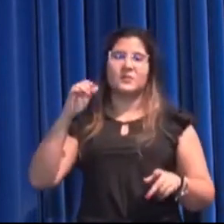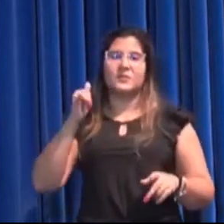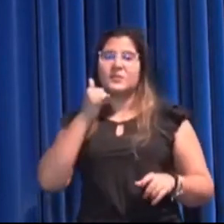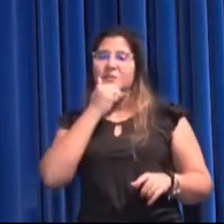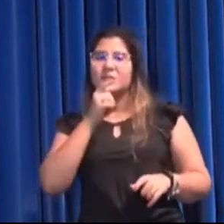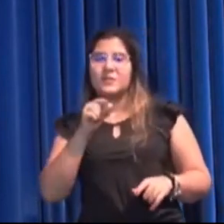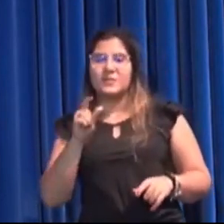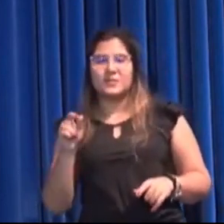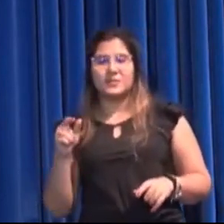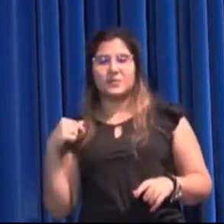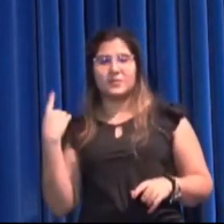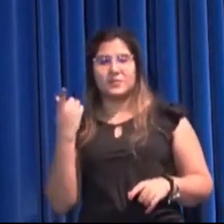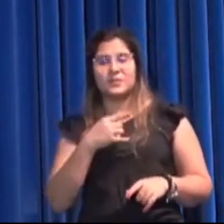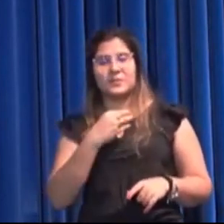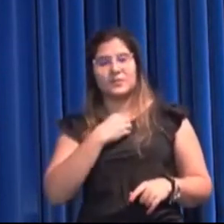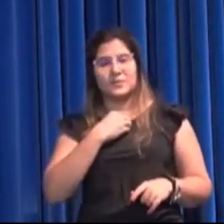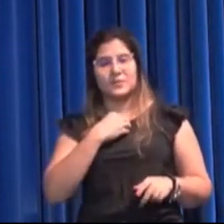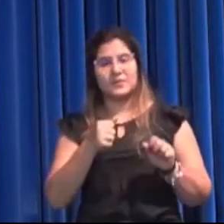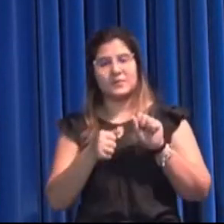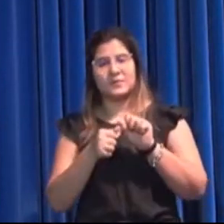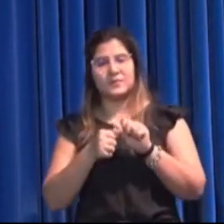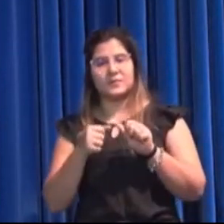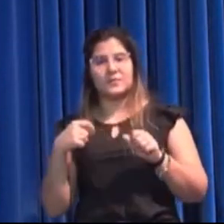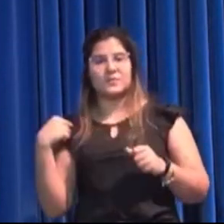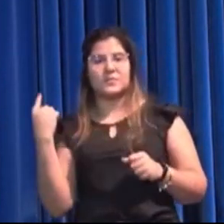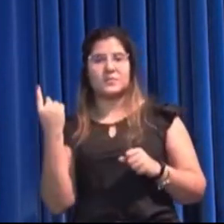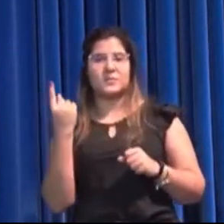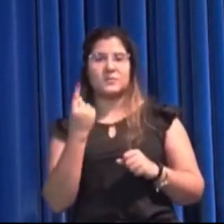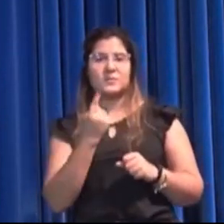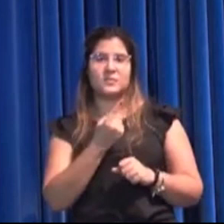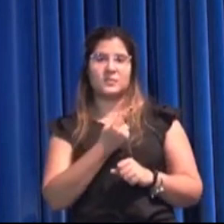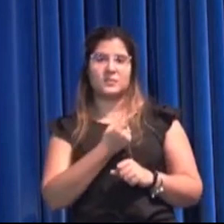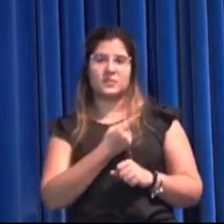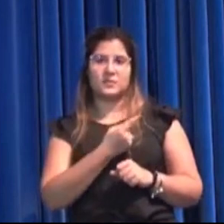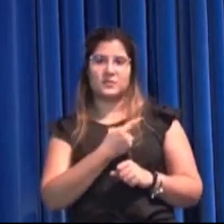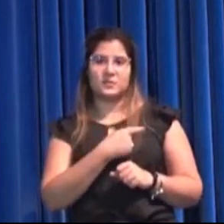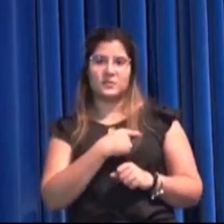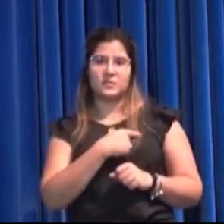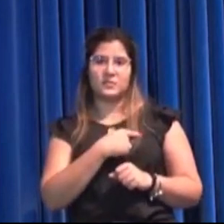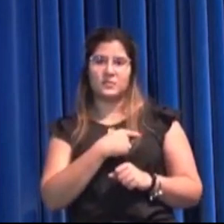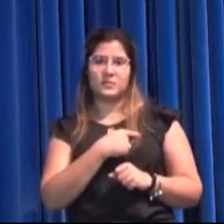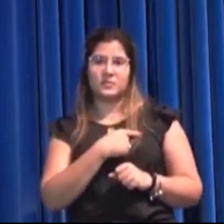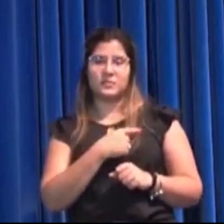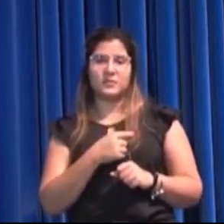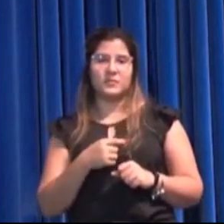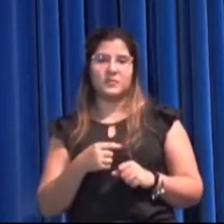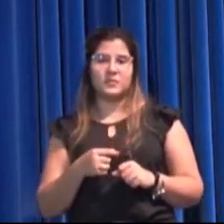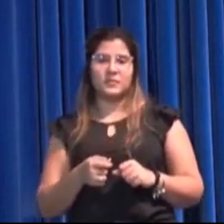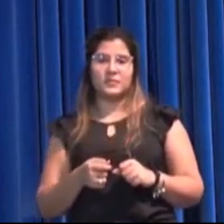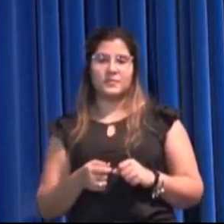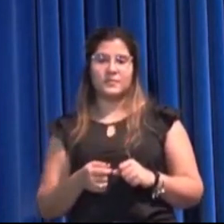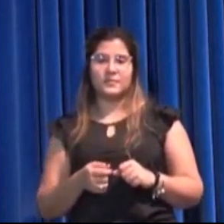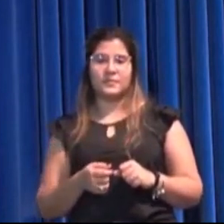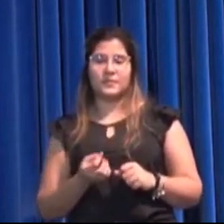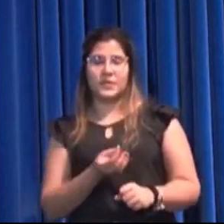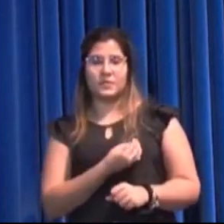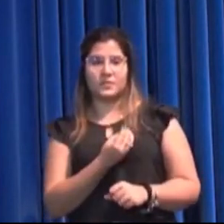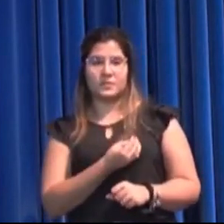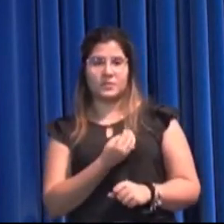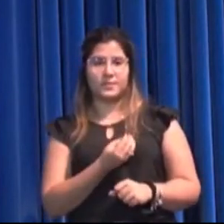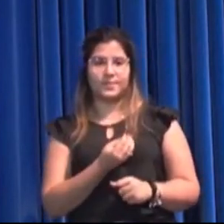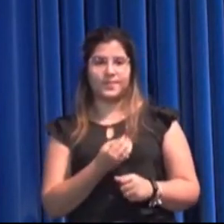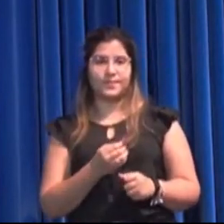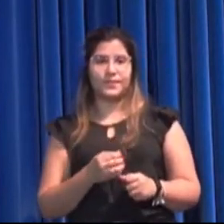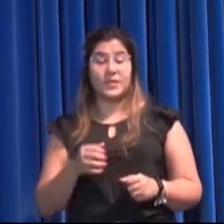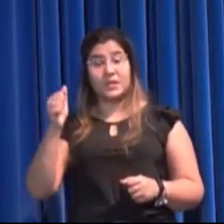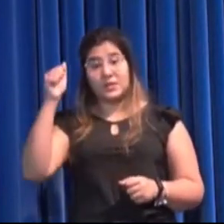pecados. Ele já nos fez novas criaturas em Cristo Jesus, e agora Ele vai perdoar os nossos pecados. E o arrependimento vai mudar as